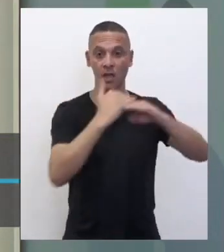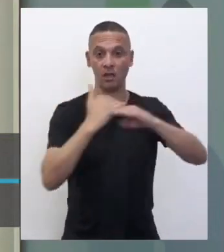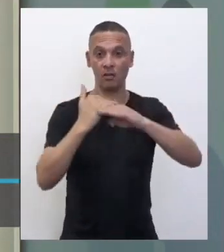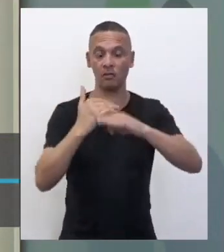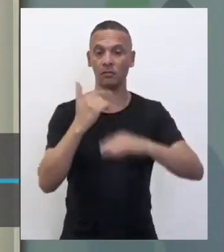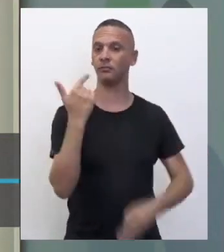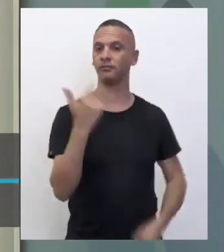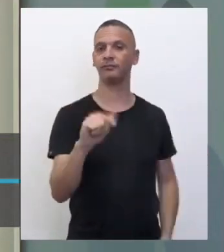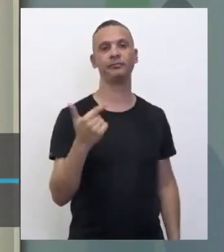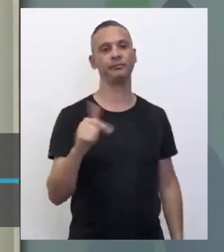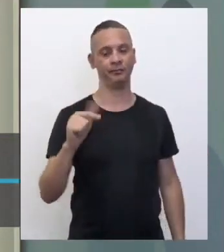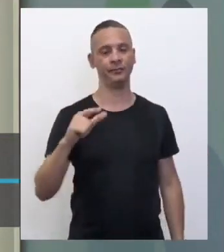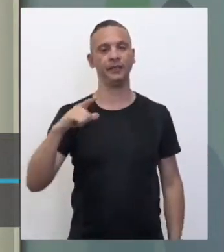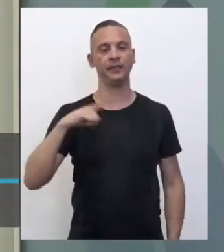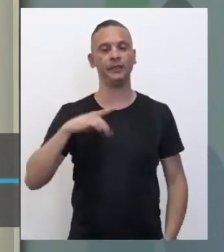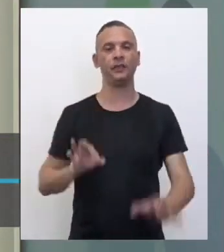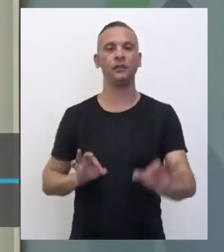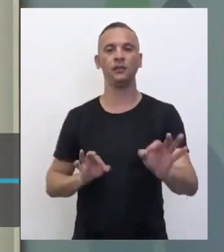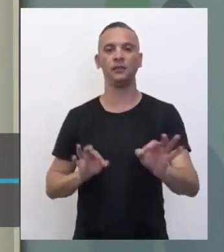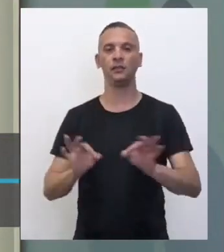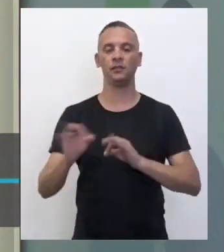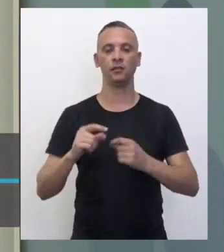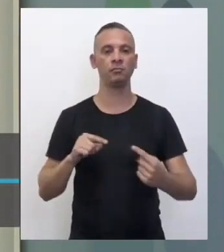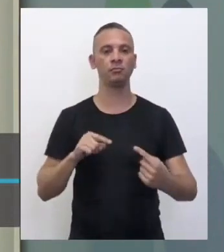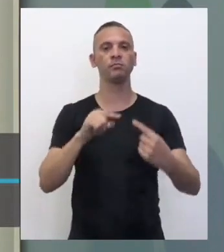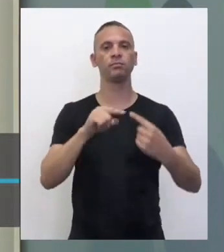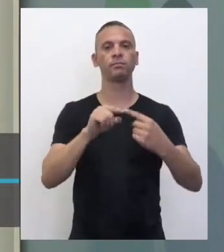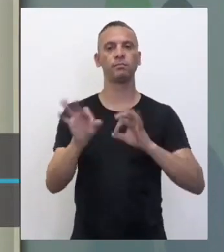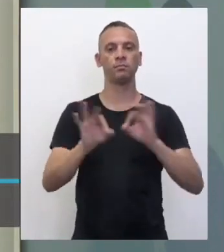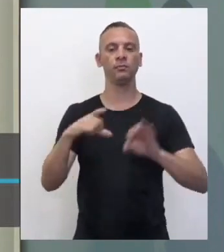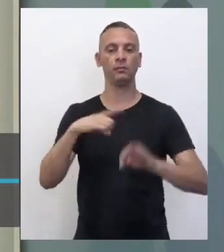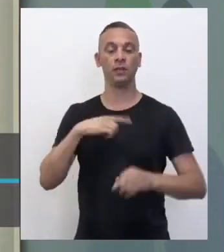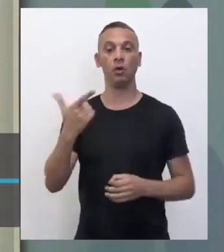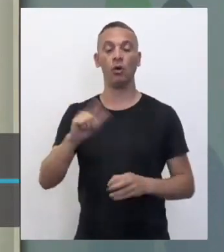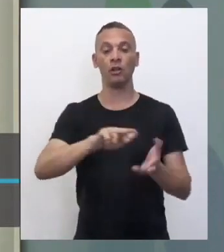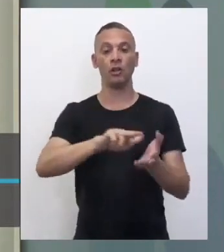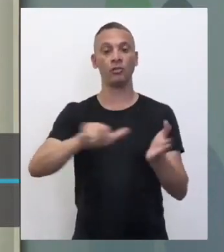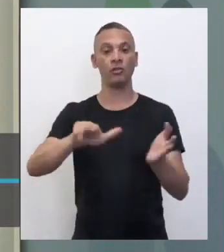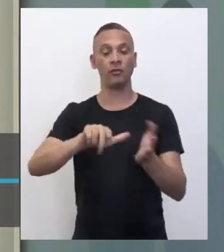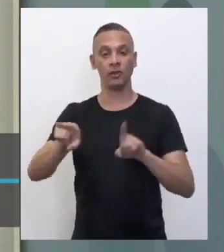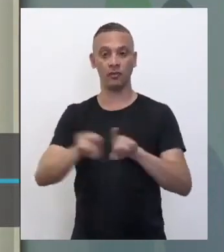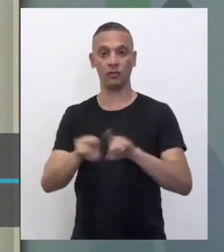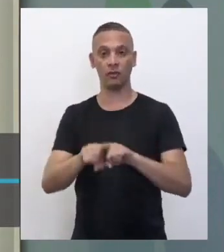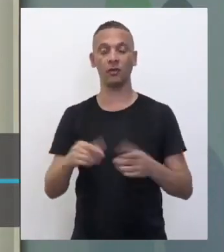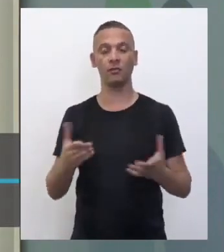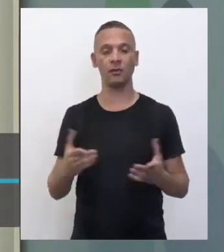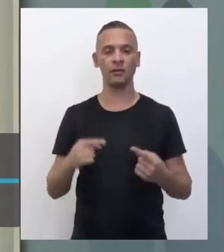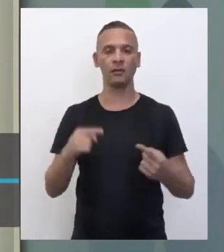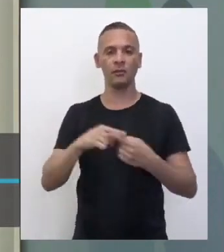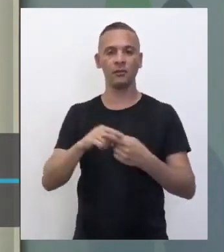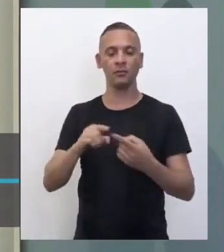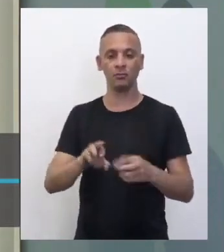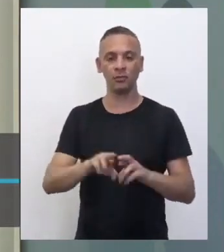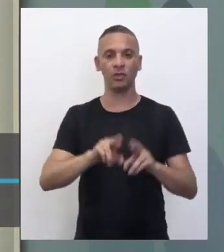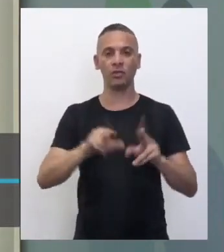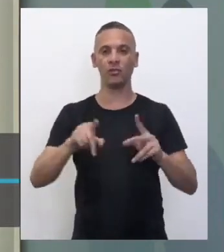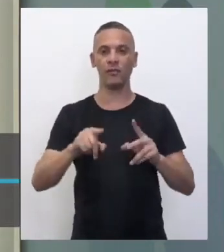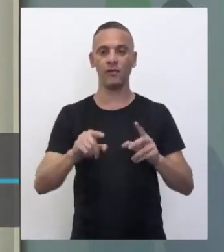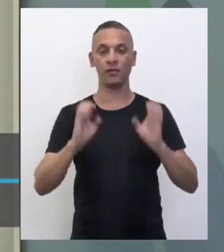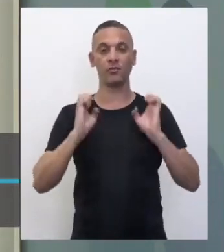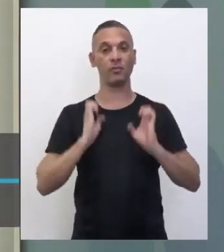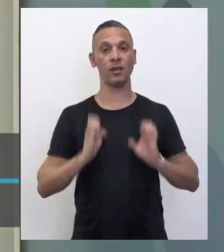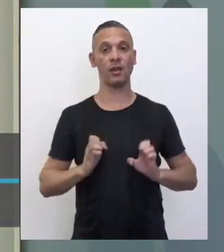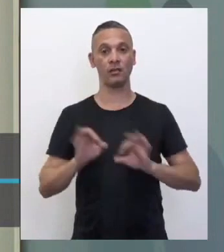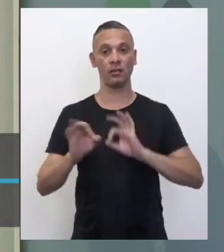temos teorias éticas que pregam o universalismo, mas outras que são totalmente contrárias a isso. Contrárias, inclusive, à construção de uma ética,